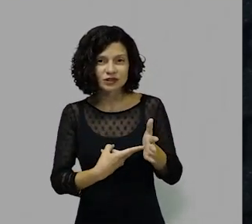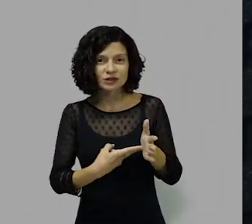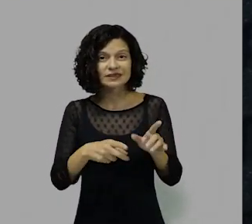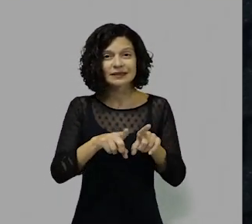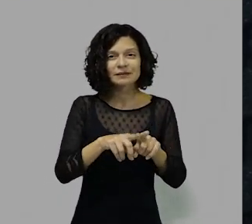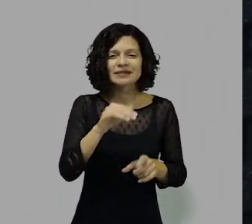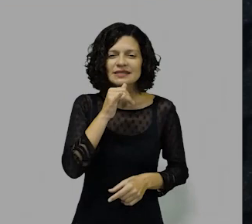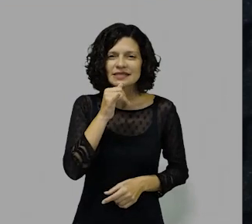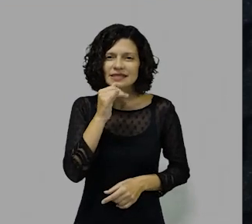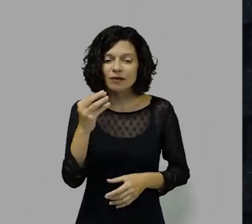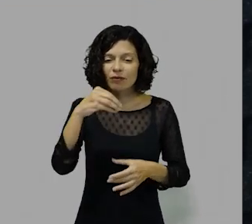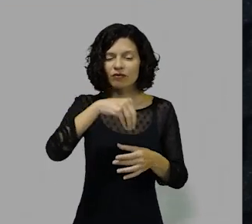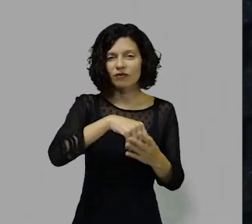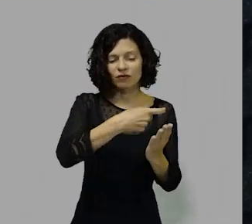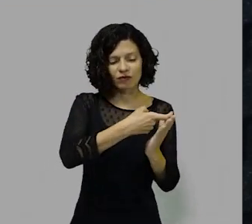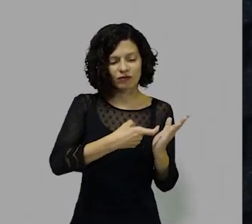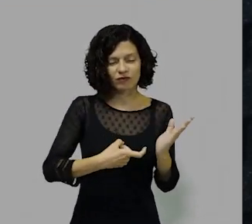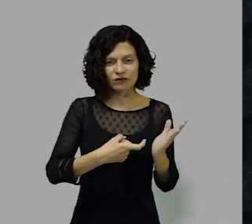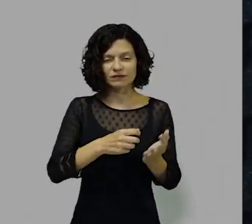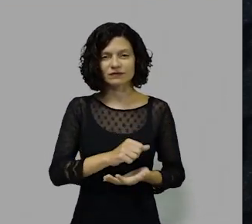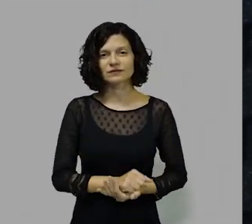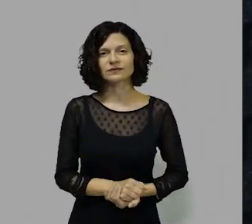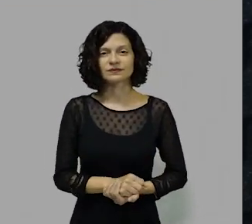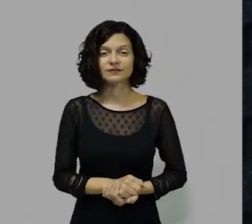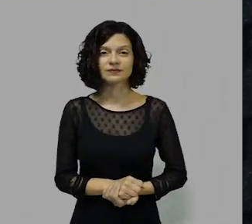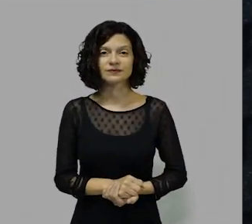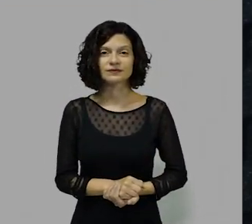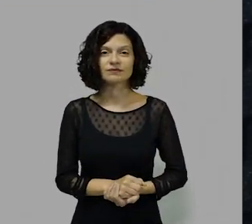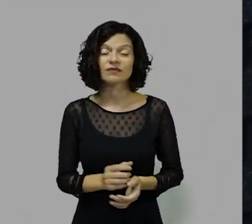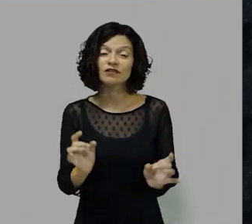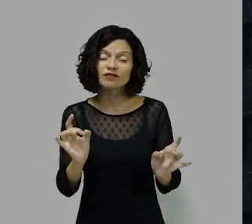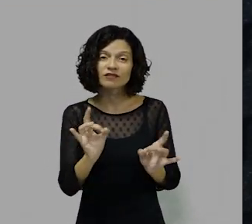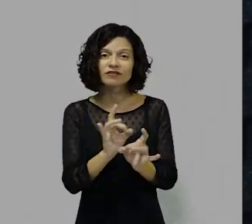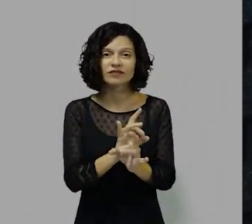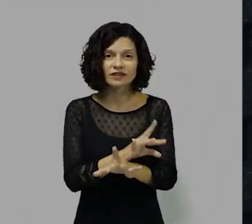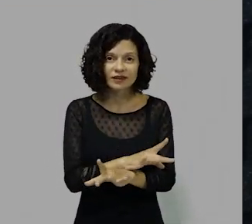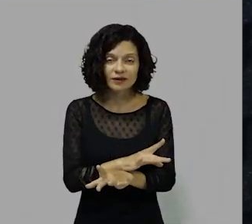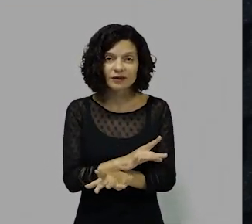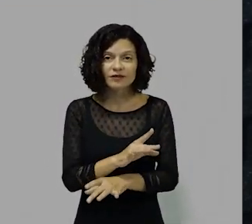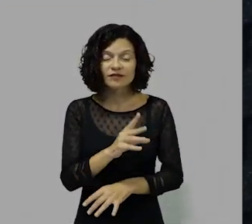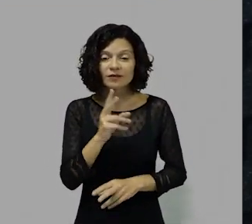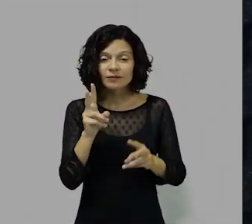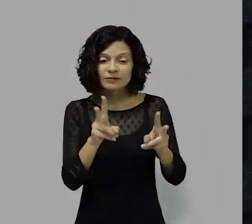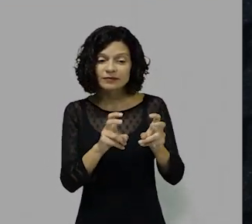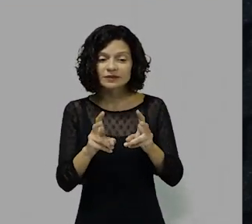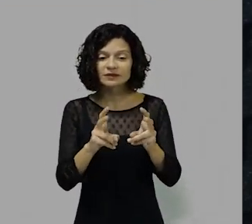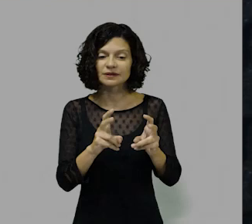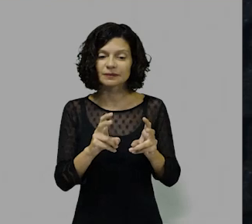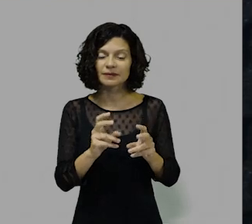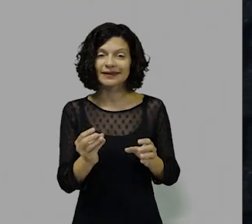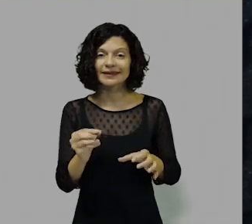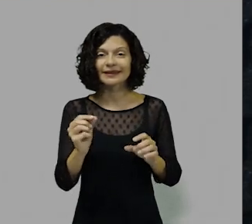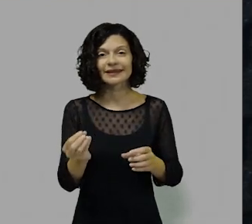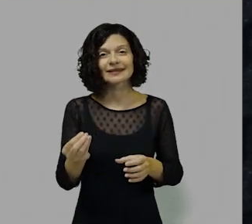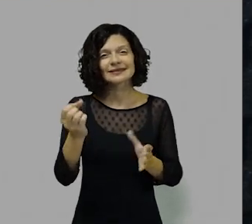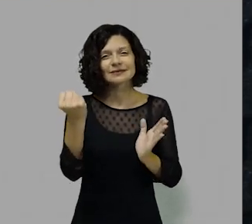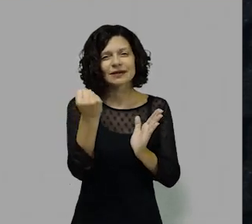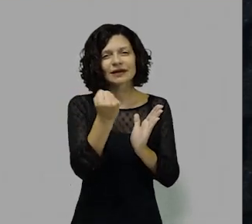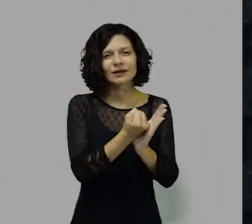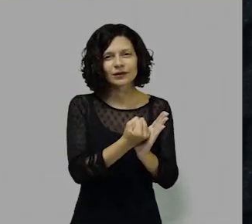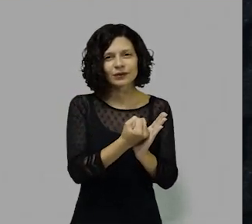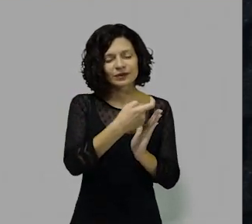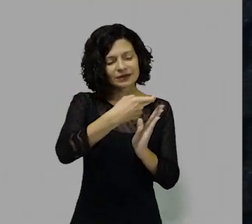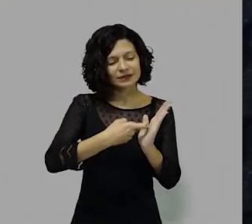exemplos. E por finalizar, por fim, vamos ver os marcadores de discurso em sentenças. Então, dentro das frases,